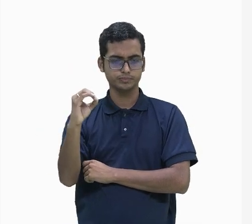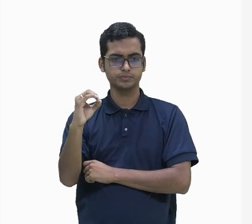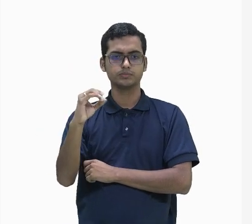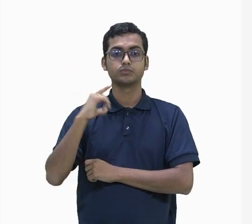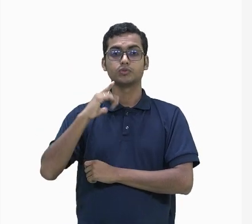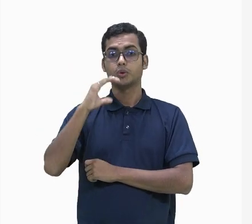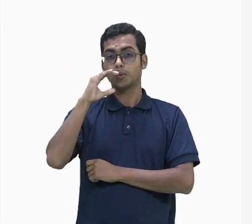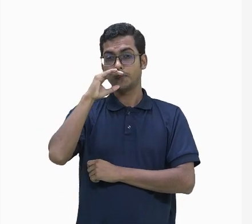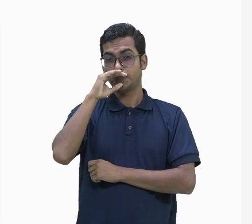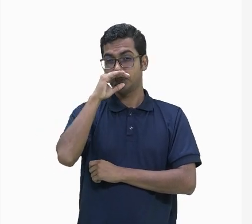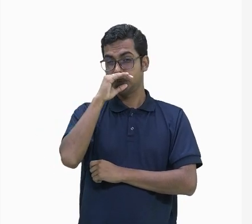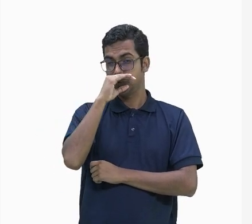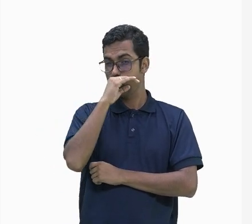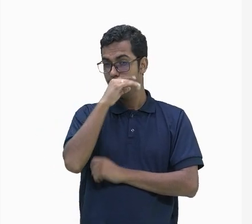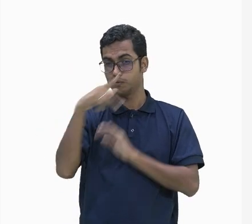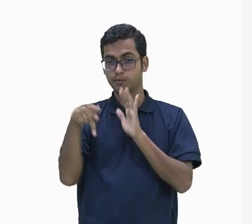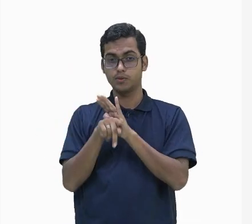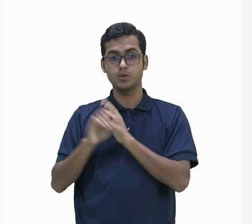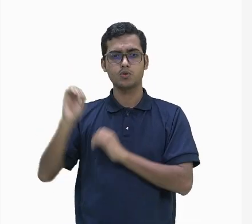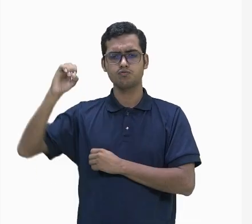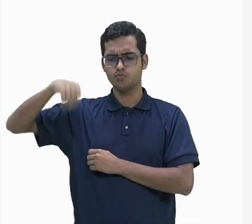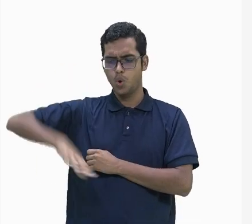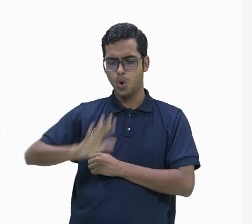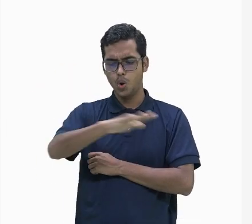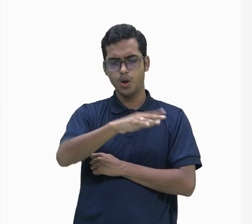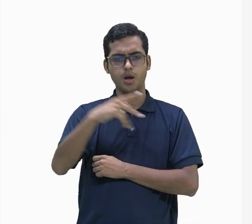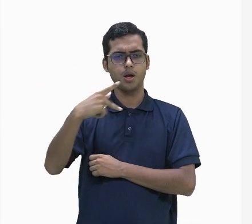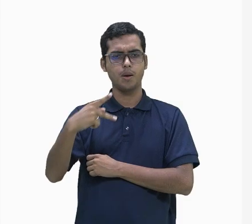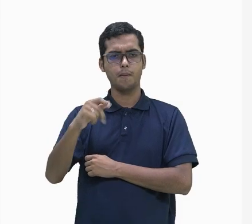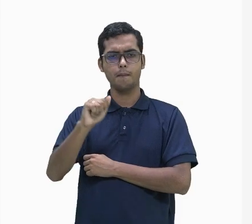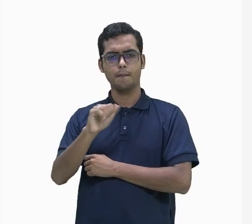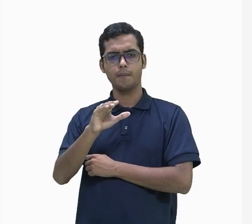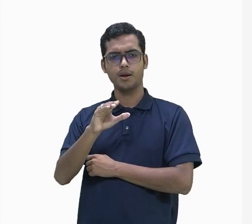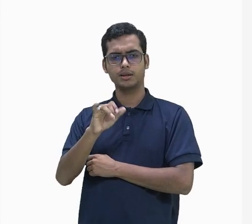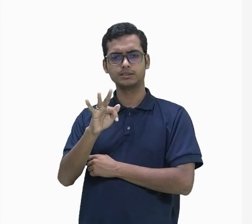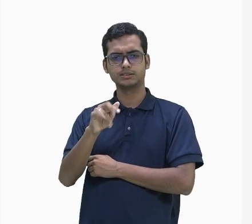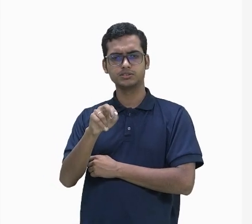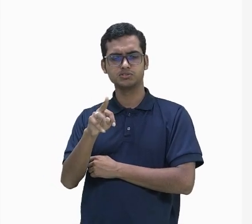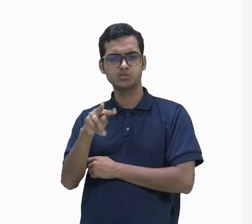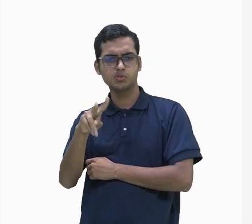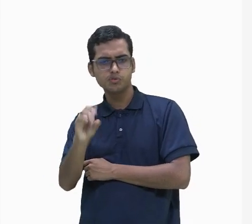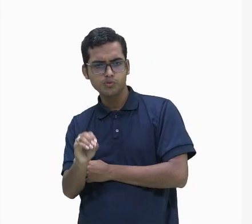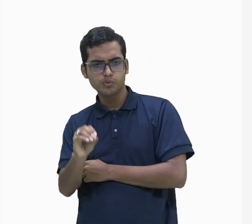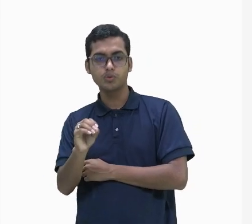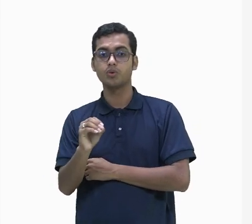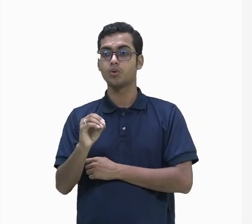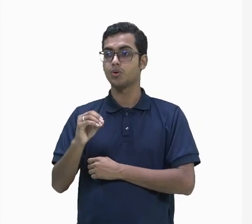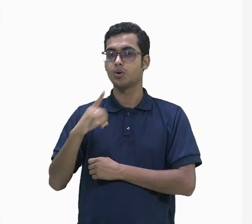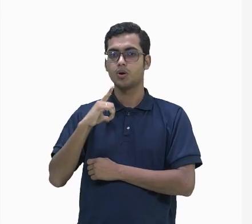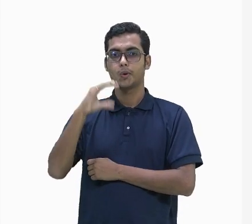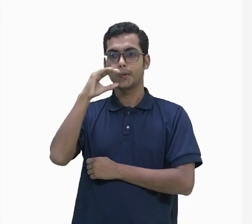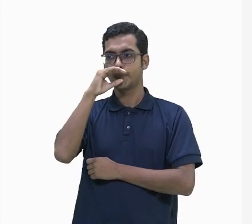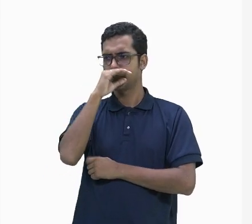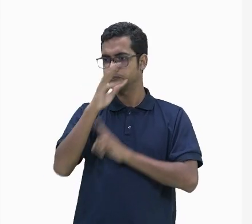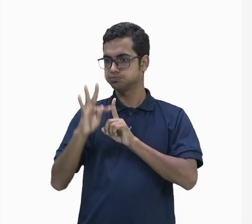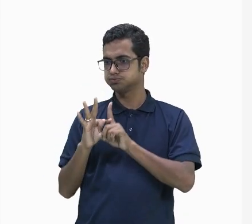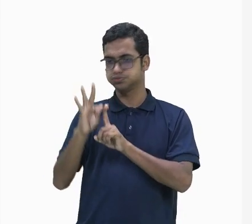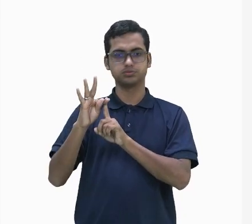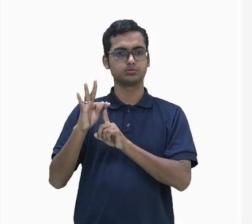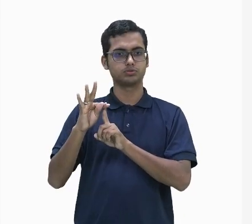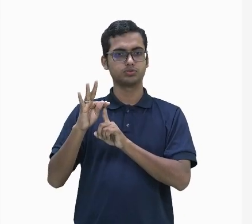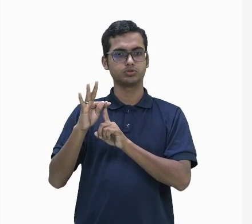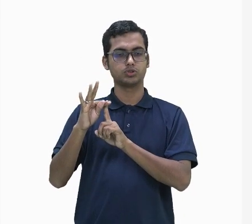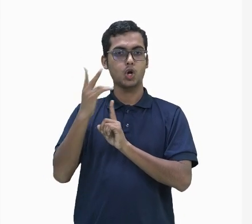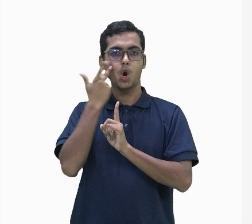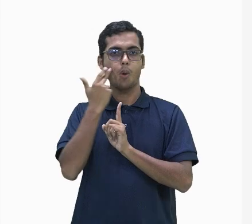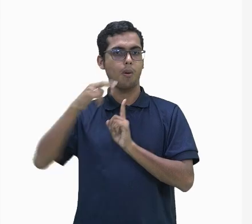Pacífico. Professora, eu não conheço essa palavra. É o aquecimento anormal, que faz com que o padrão normal